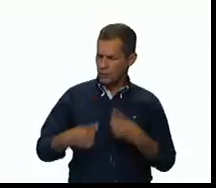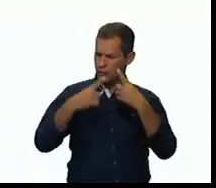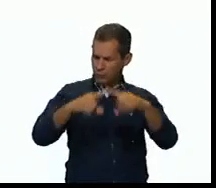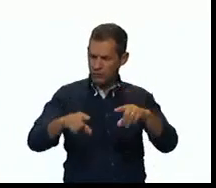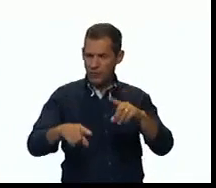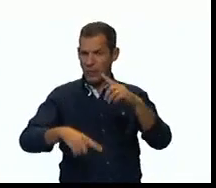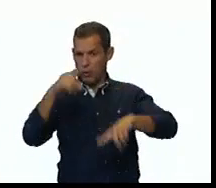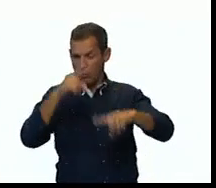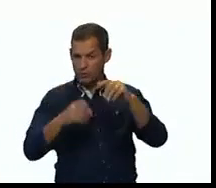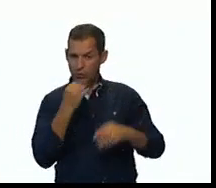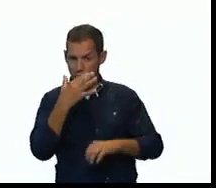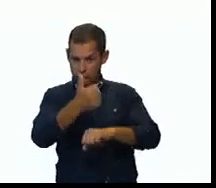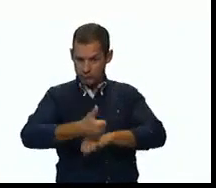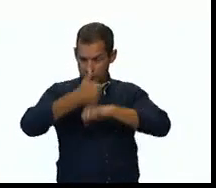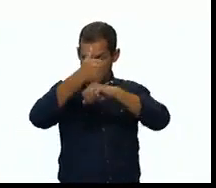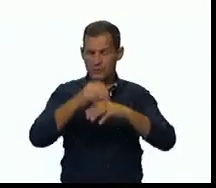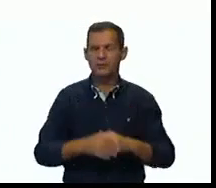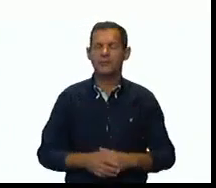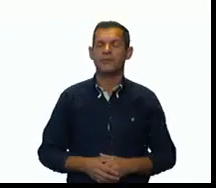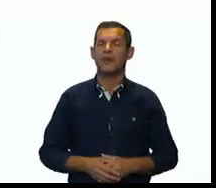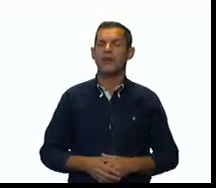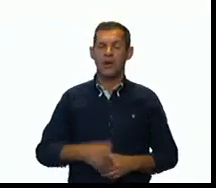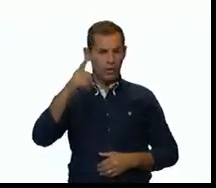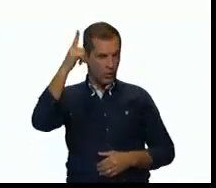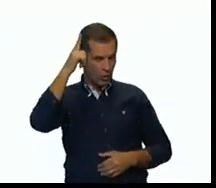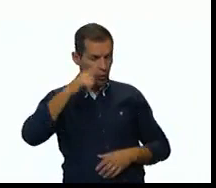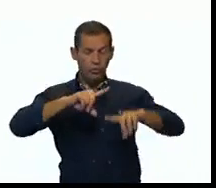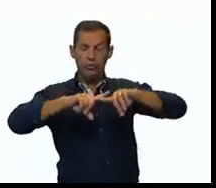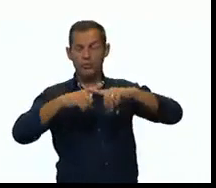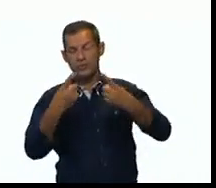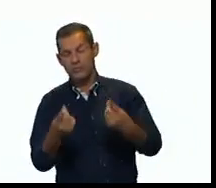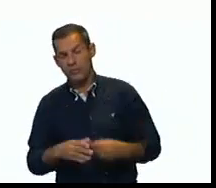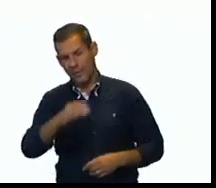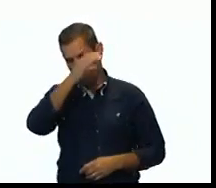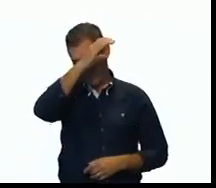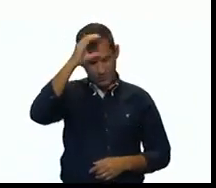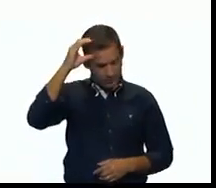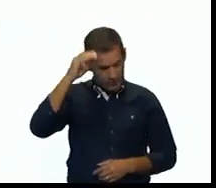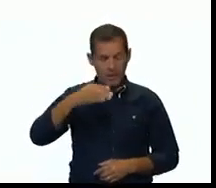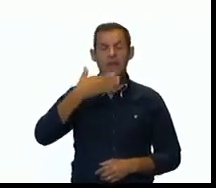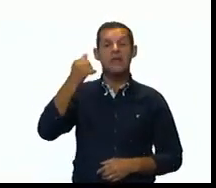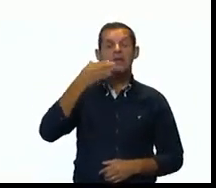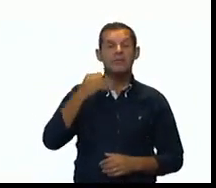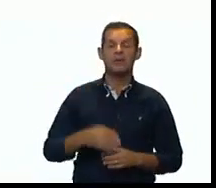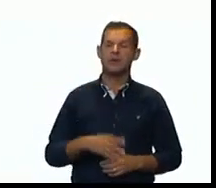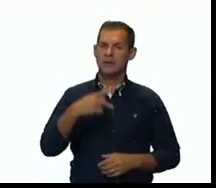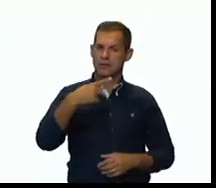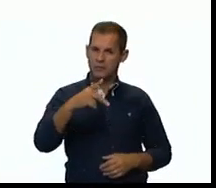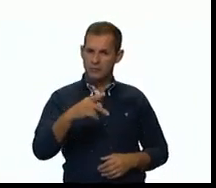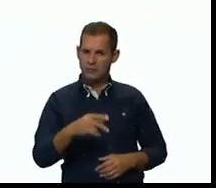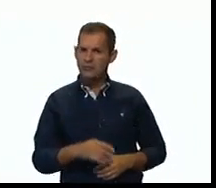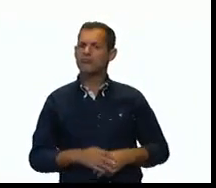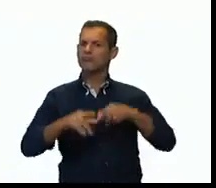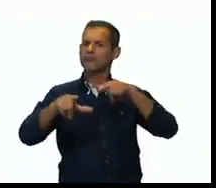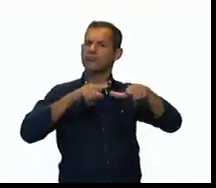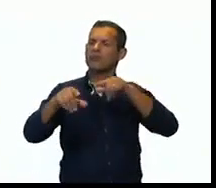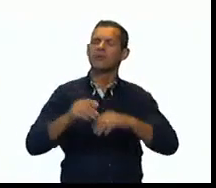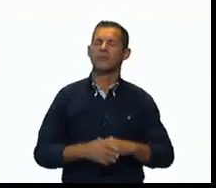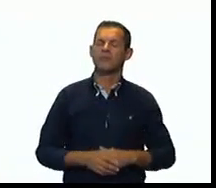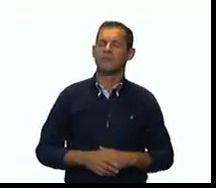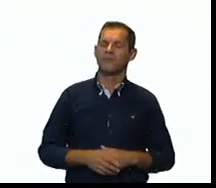e um produto de ótima qualidade, conquistando cada vez mais clientes e aumentando a sua